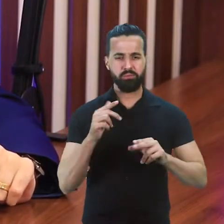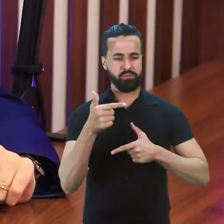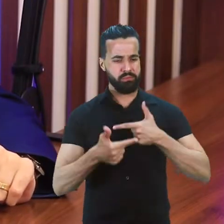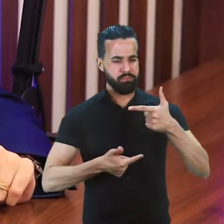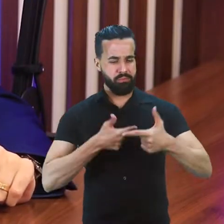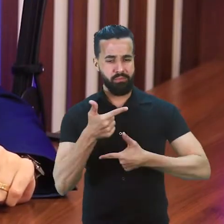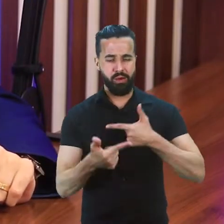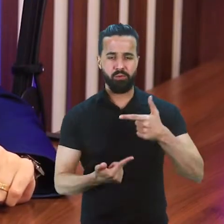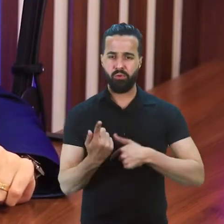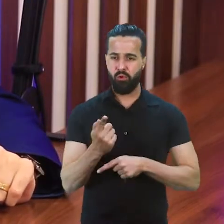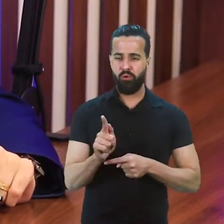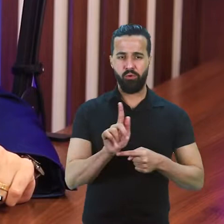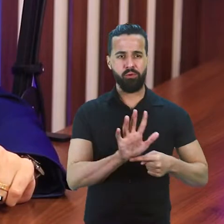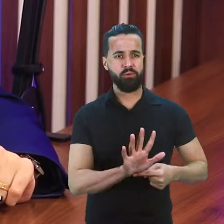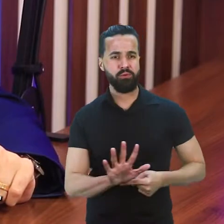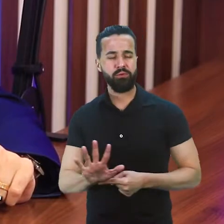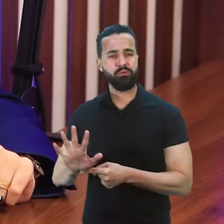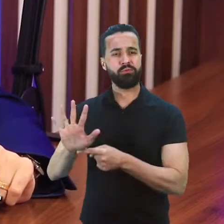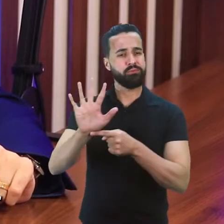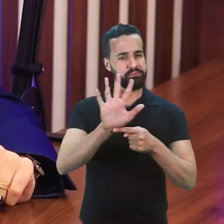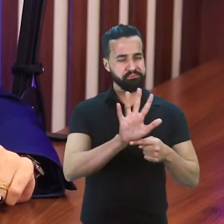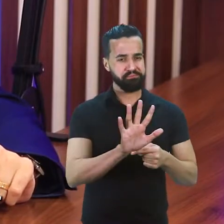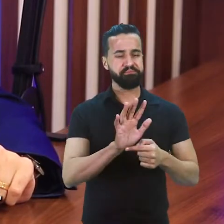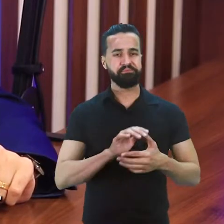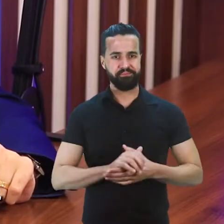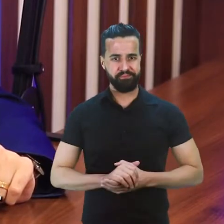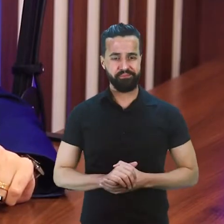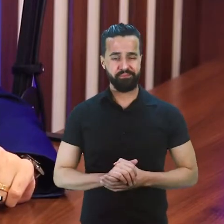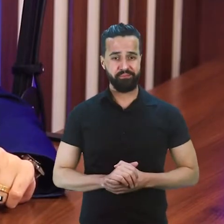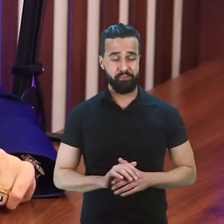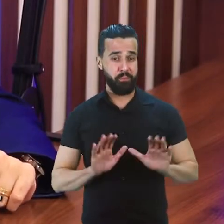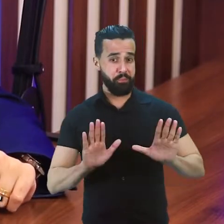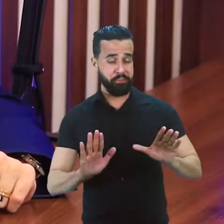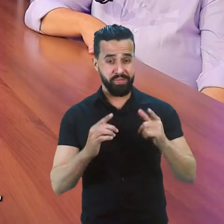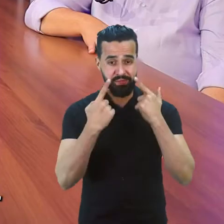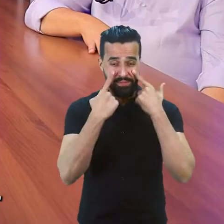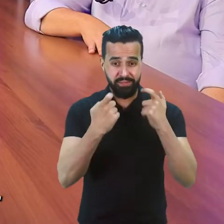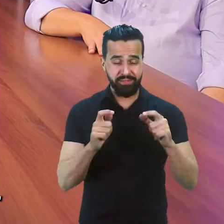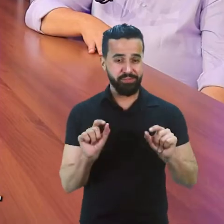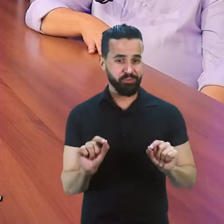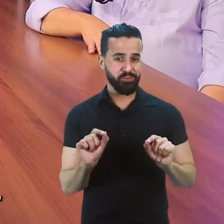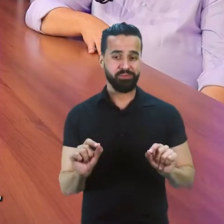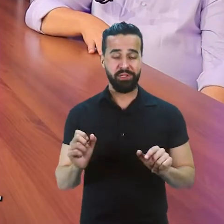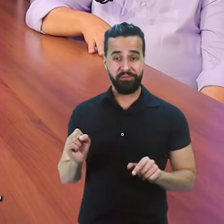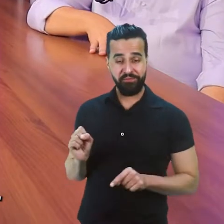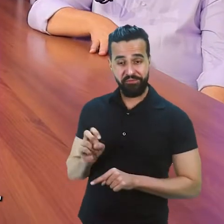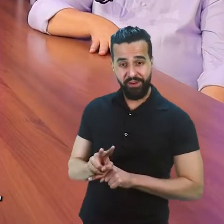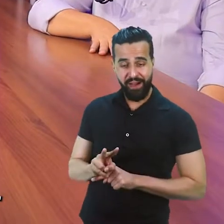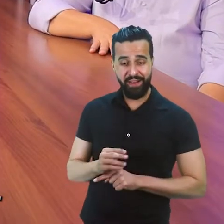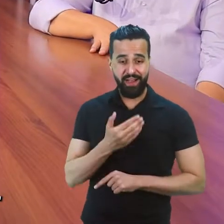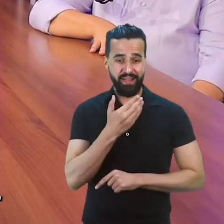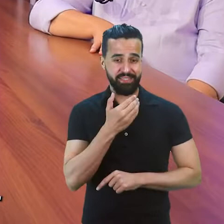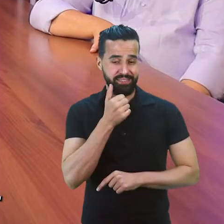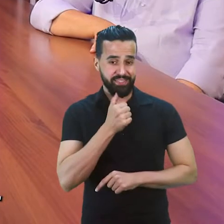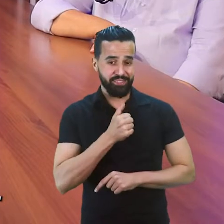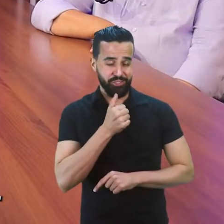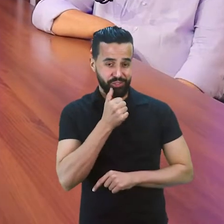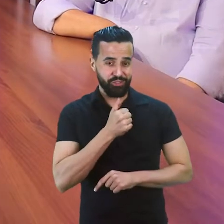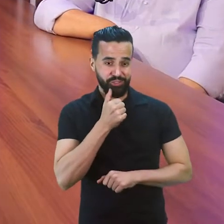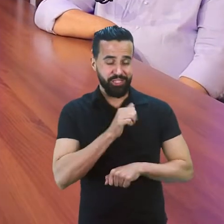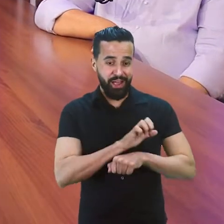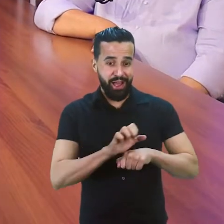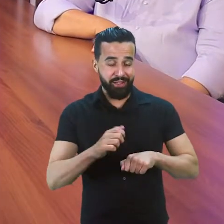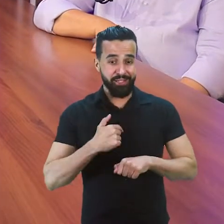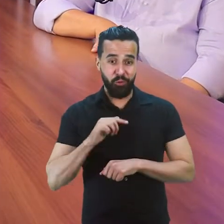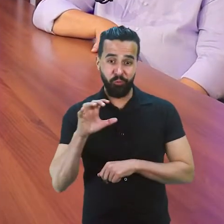todo. Mas o fato em si interessante era esse, era que a vaga era para estagiária e eu fui lá e tomei da estagiária.